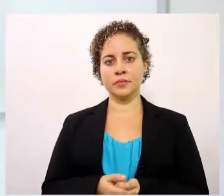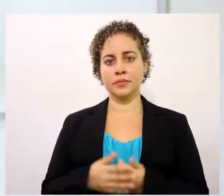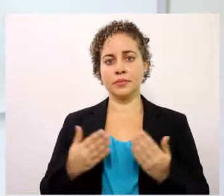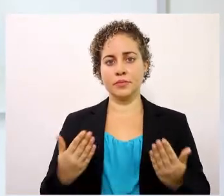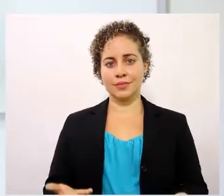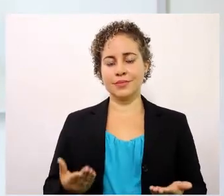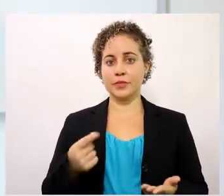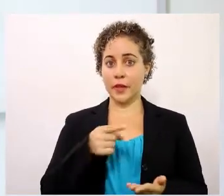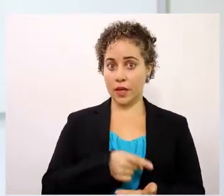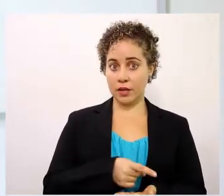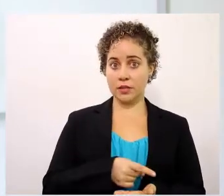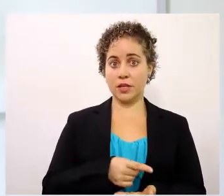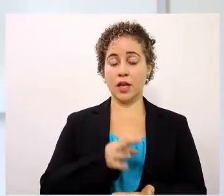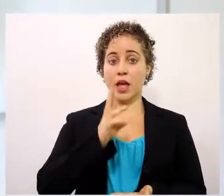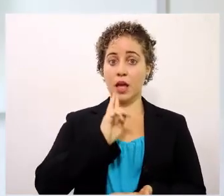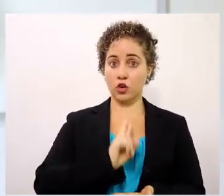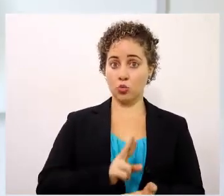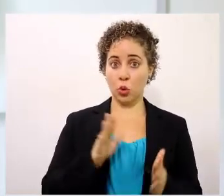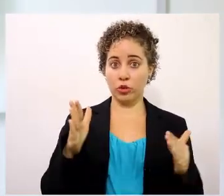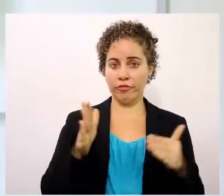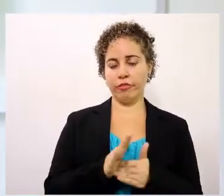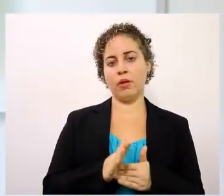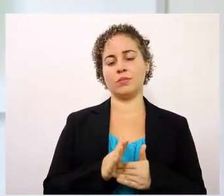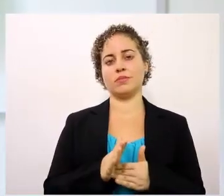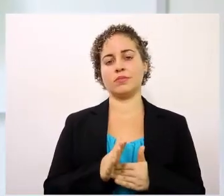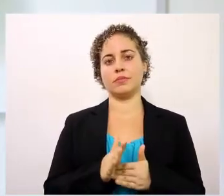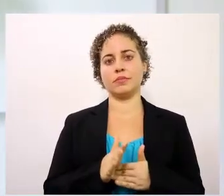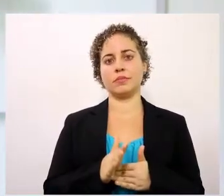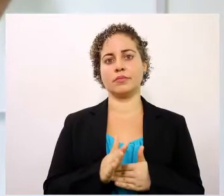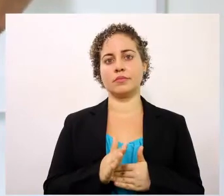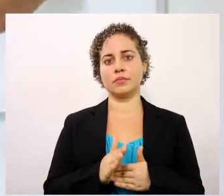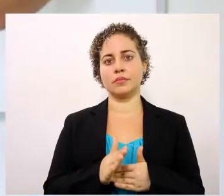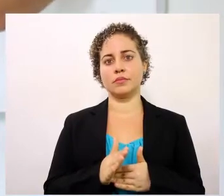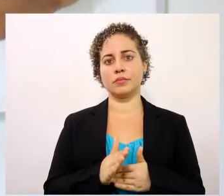Esse aqui é o resultado final.